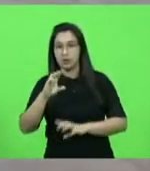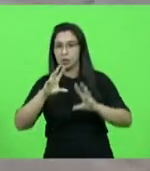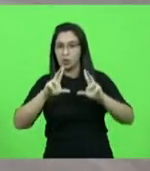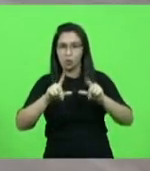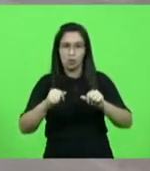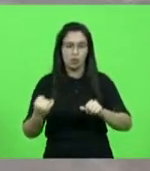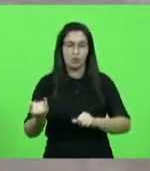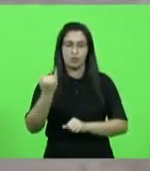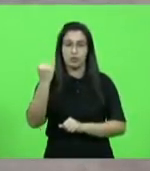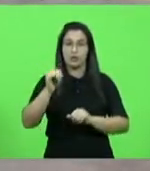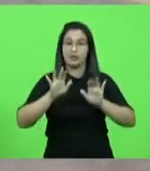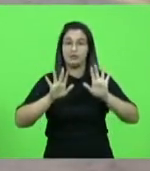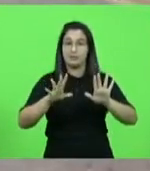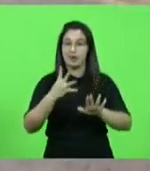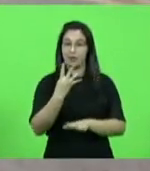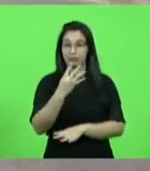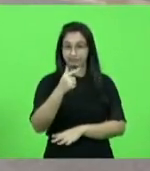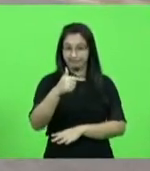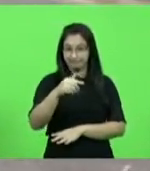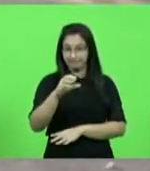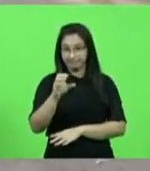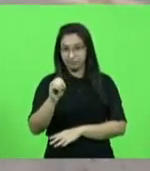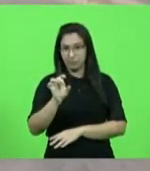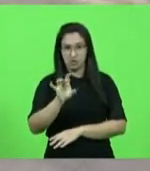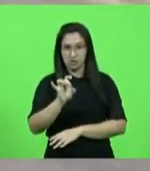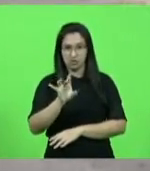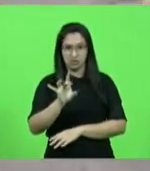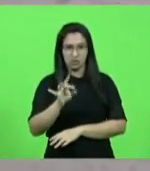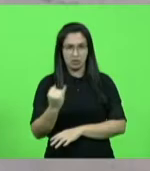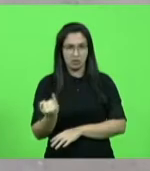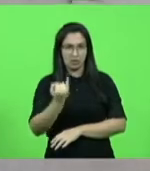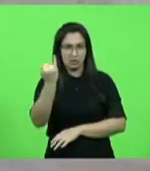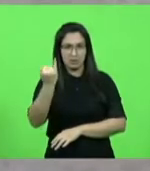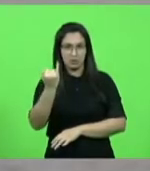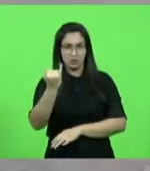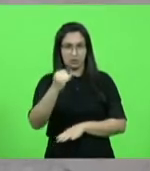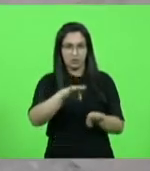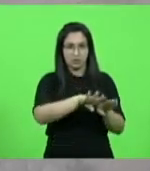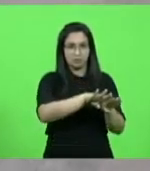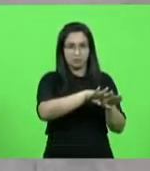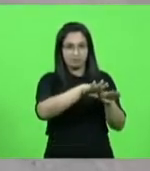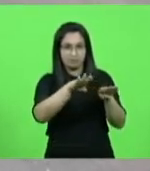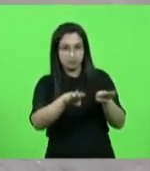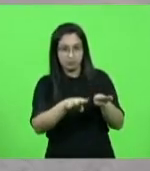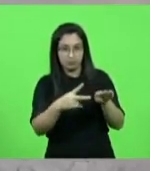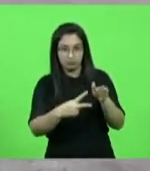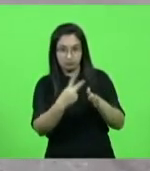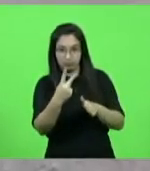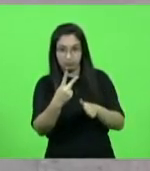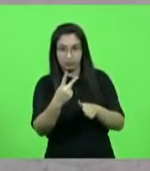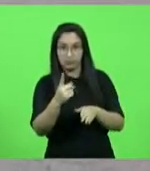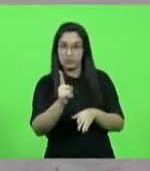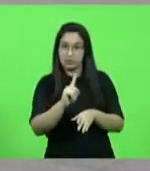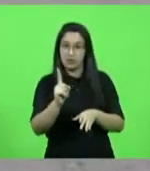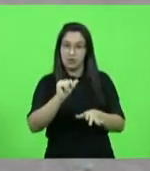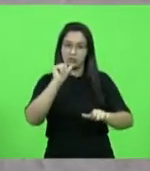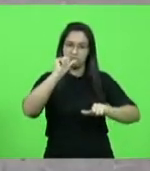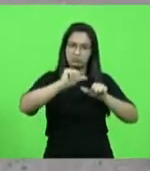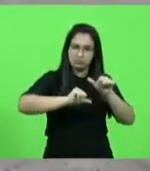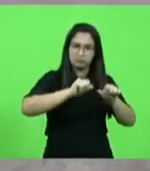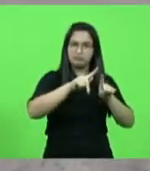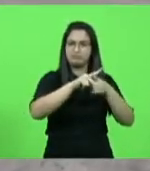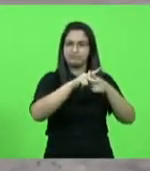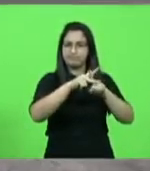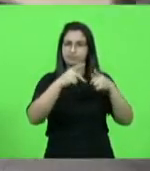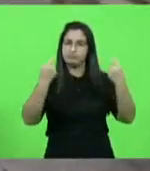a 470, ela não é só importante a sua duplicação, é a sua recuperação. E